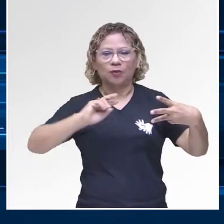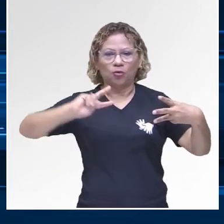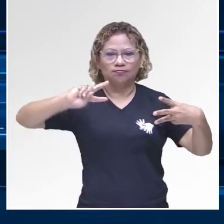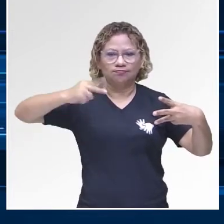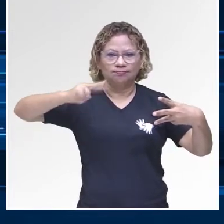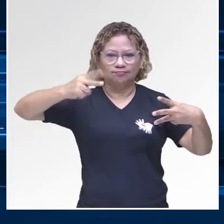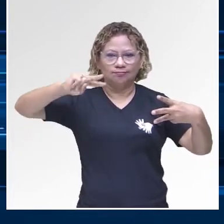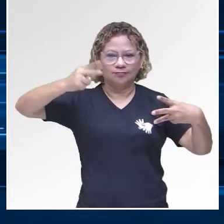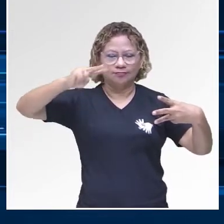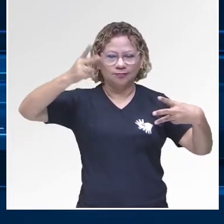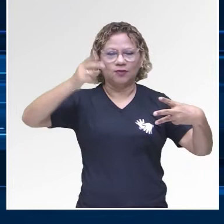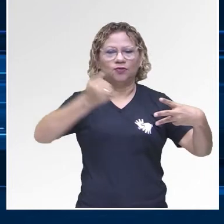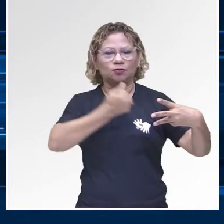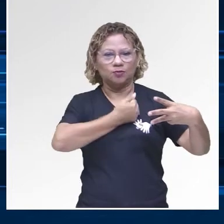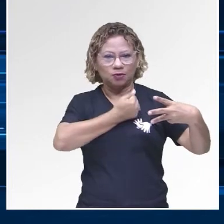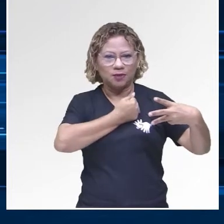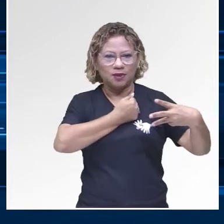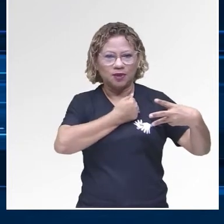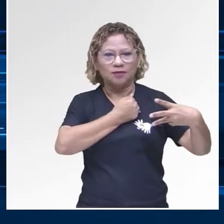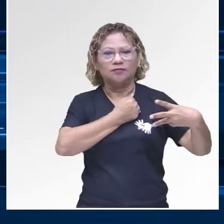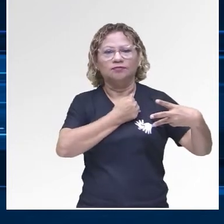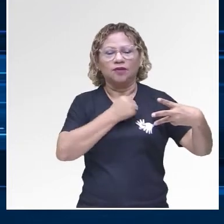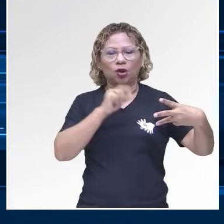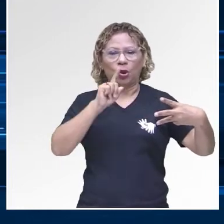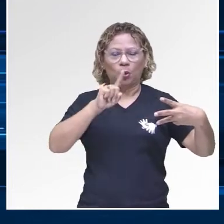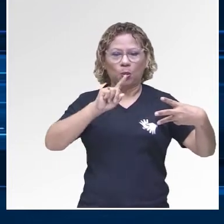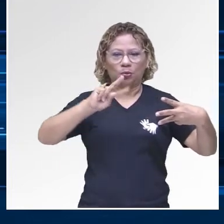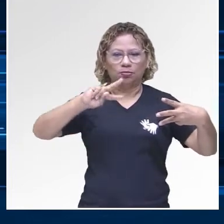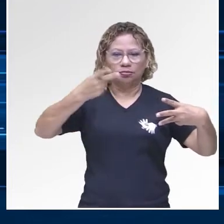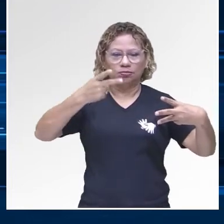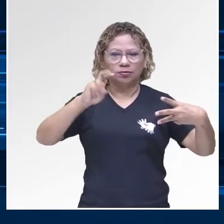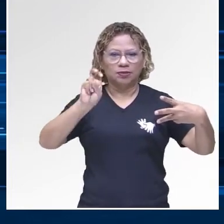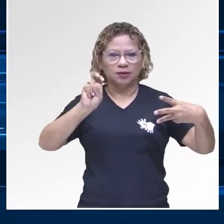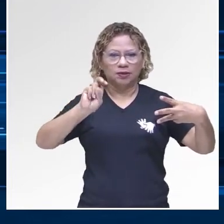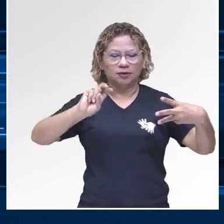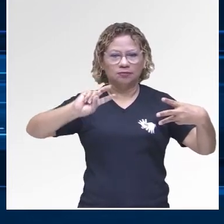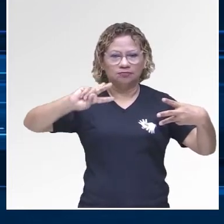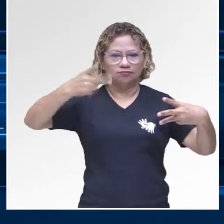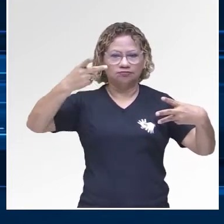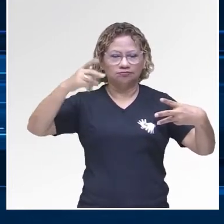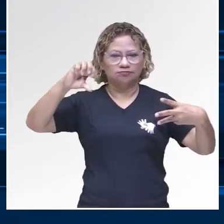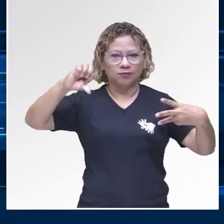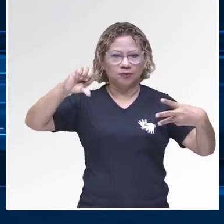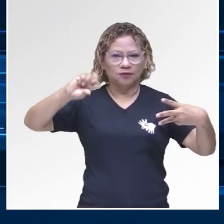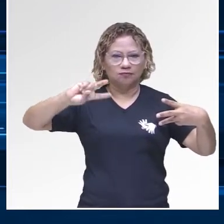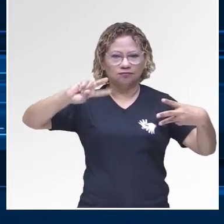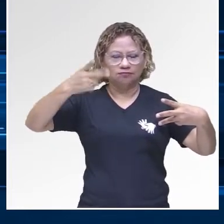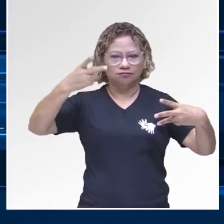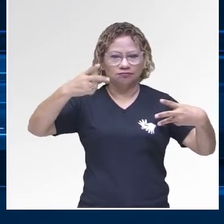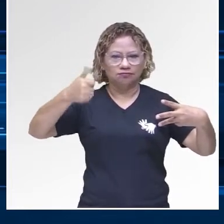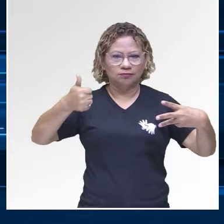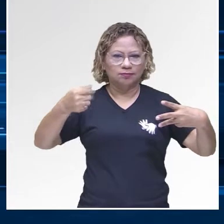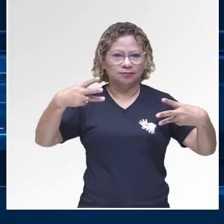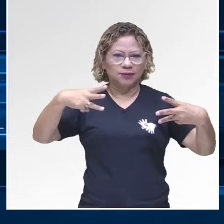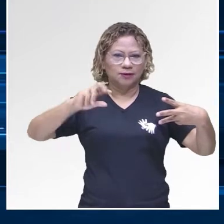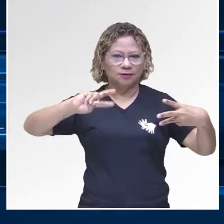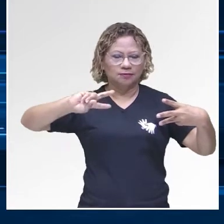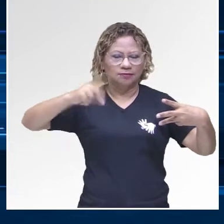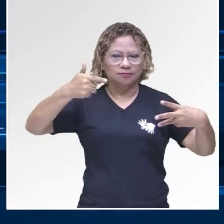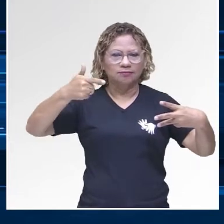de 1 para 5, de 5 para 9, de 9 para 13, de 13 para 17.